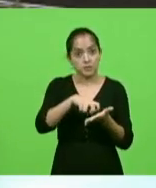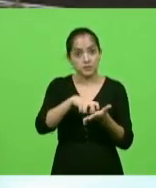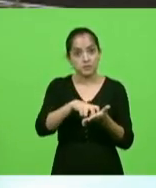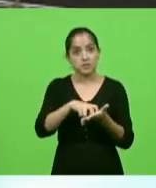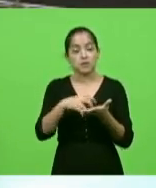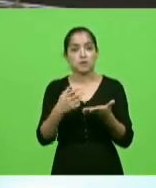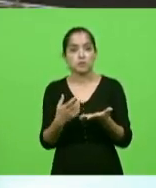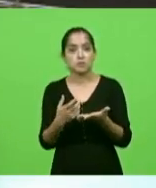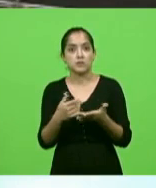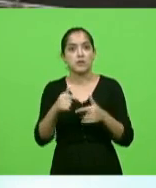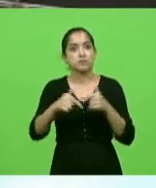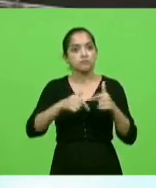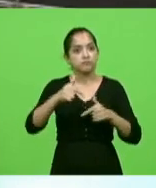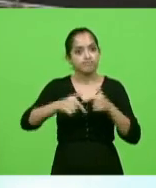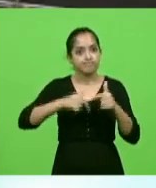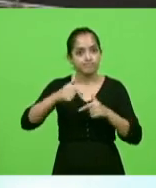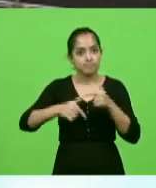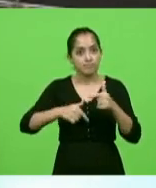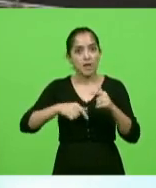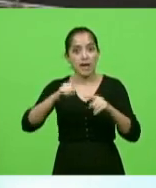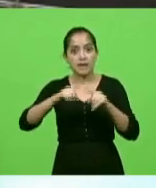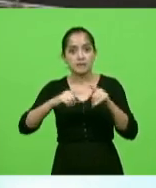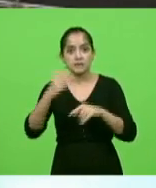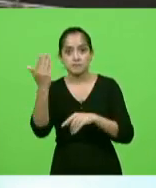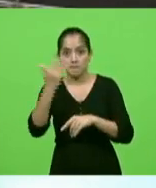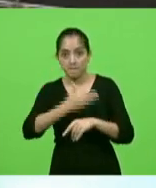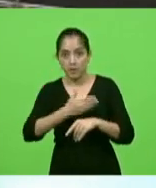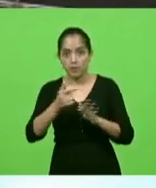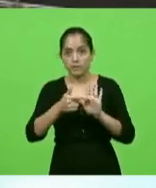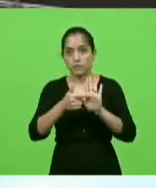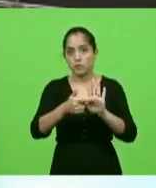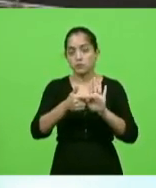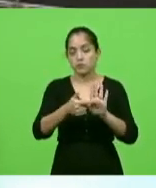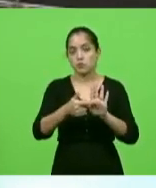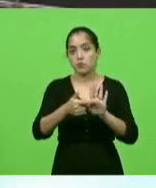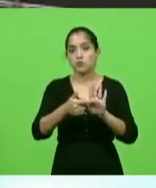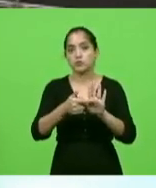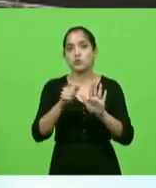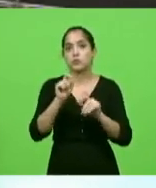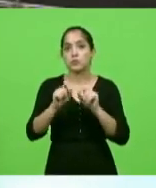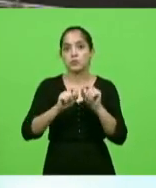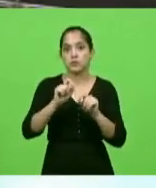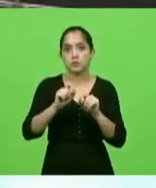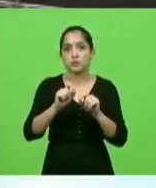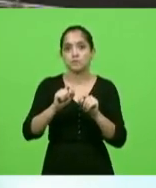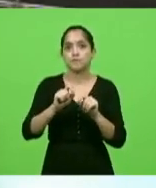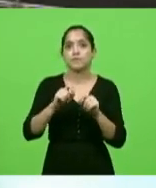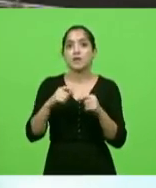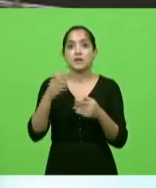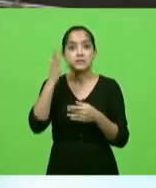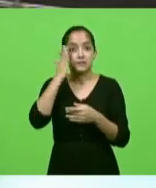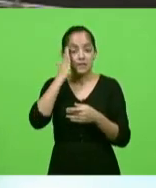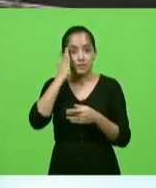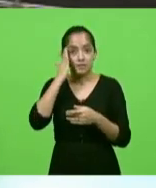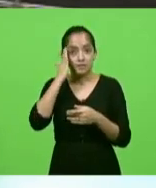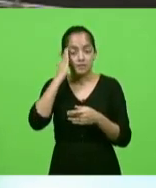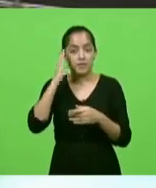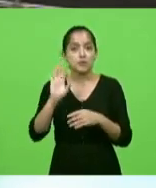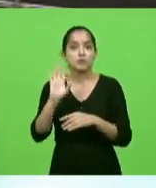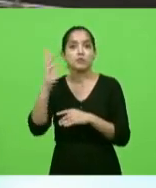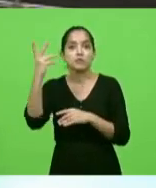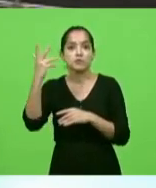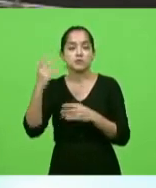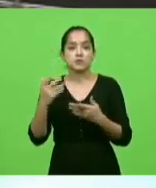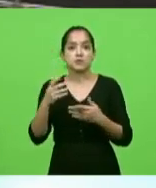dos subordinados a Já viste as provas constantes nos autos demonstram cabalmente que após tomar ciência dos fatos